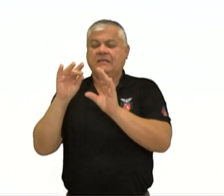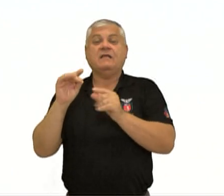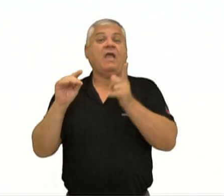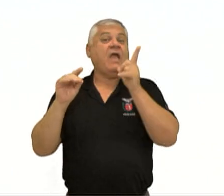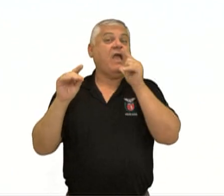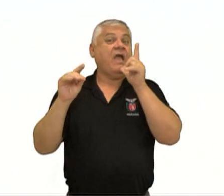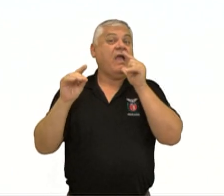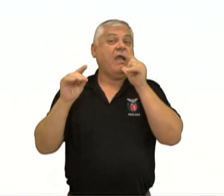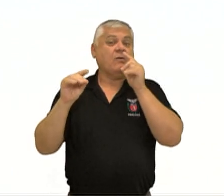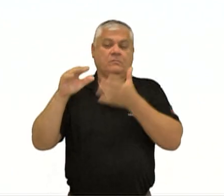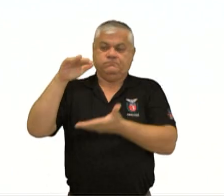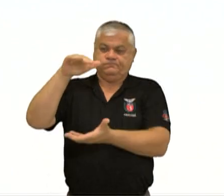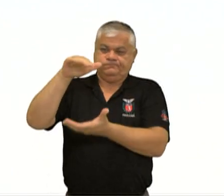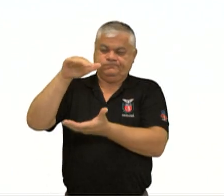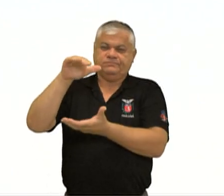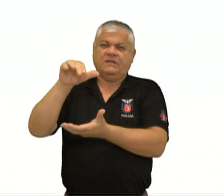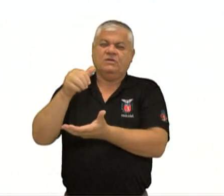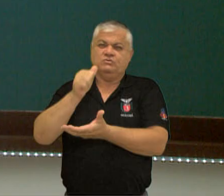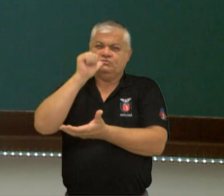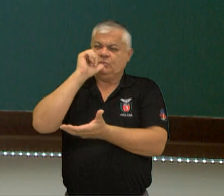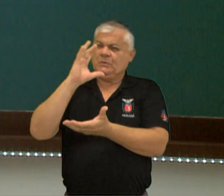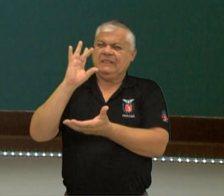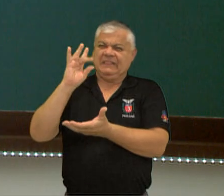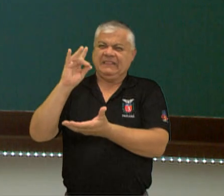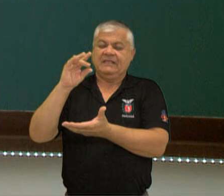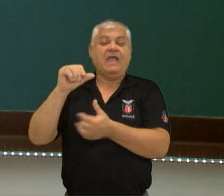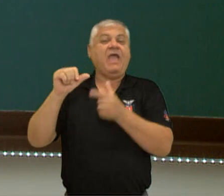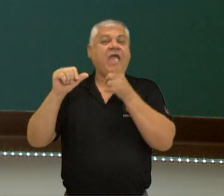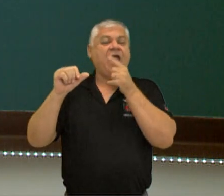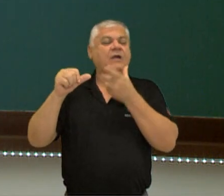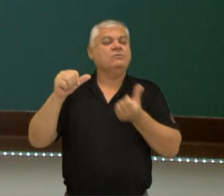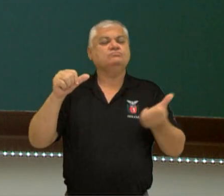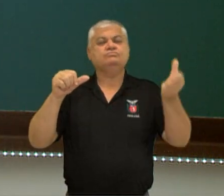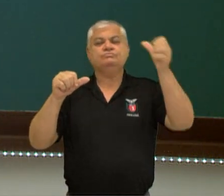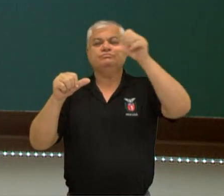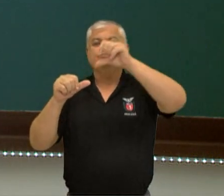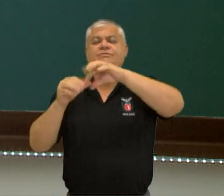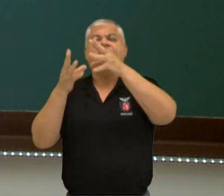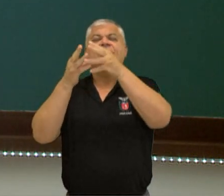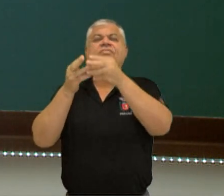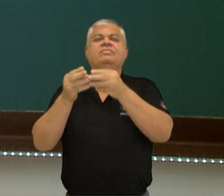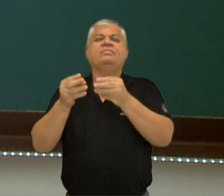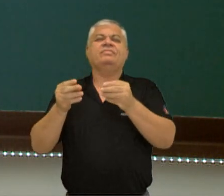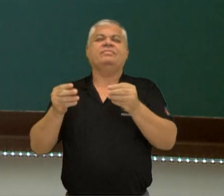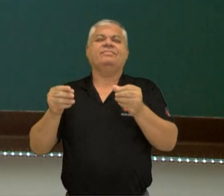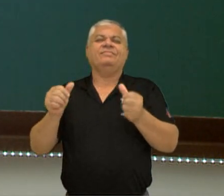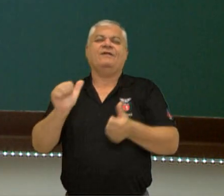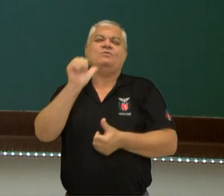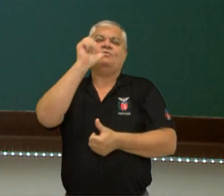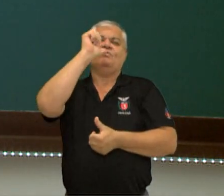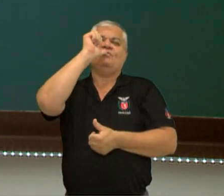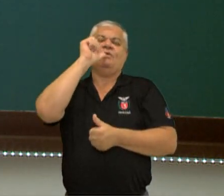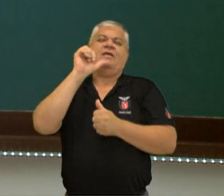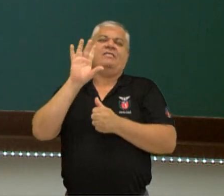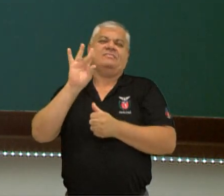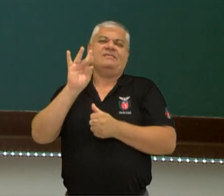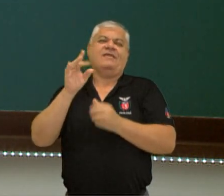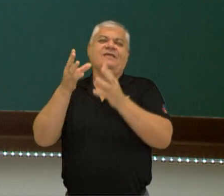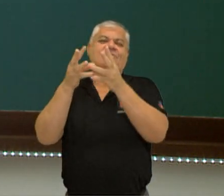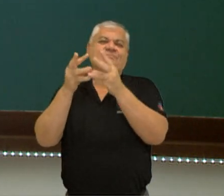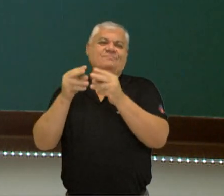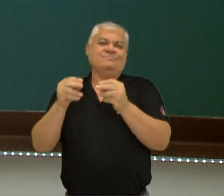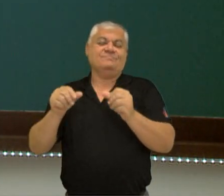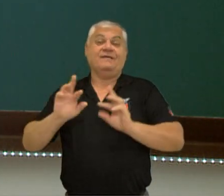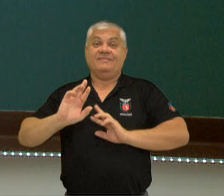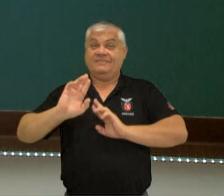um suco concentrado e aí eu adiciono mais água, eu estou diluindo esse meu suco, certo? Ele vai ter um sabor diferenciado